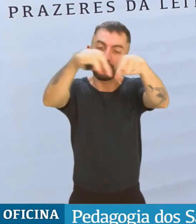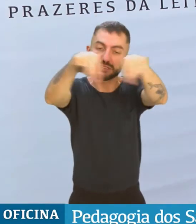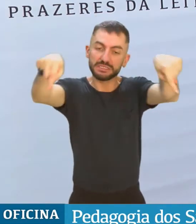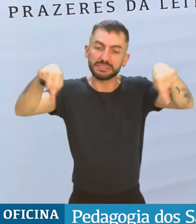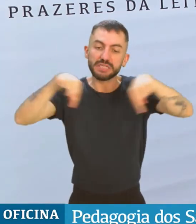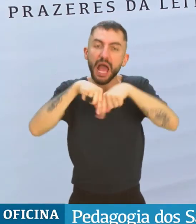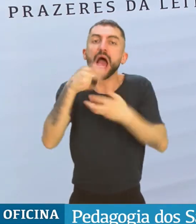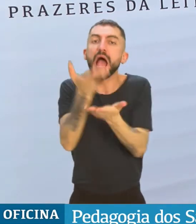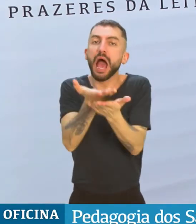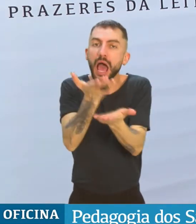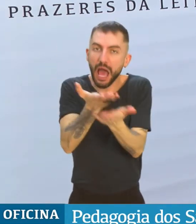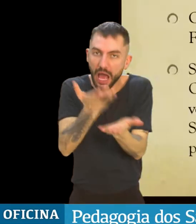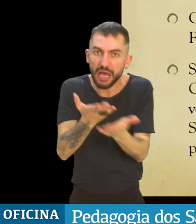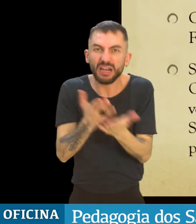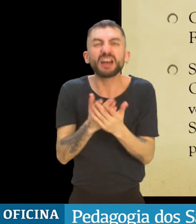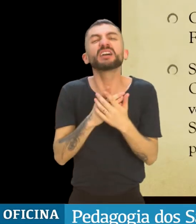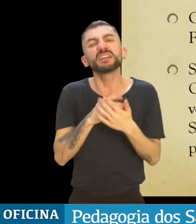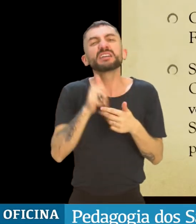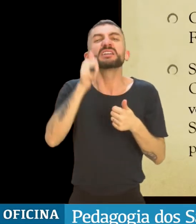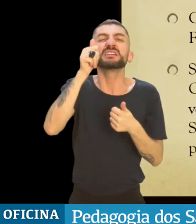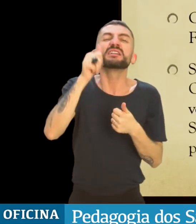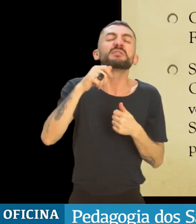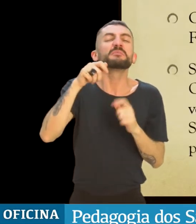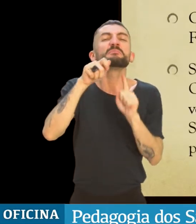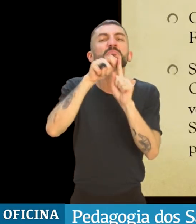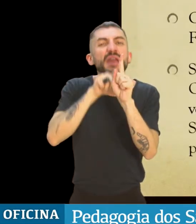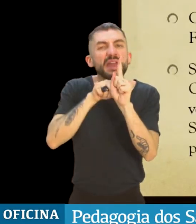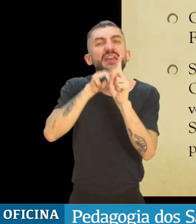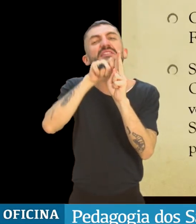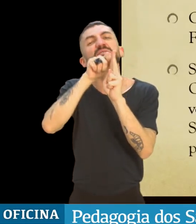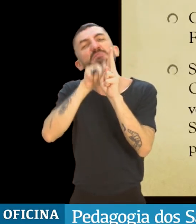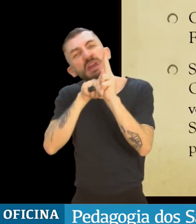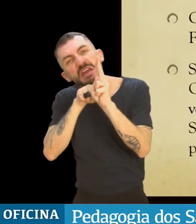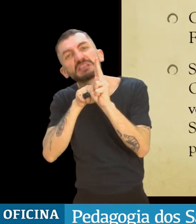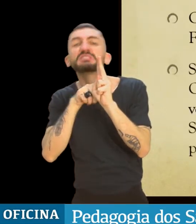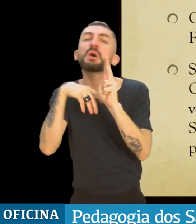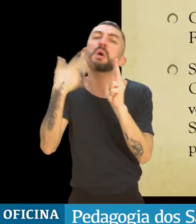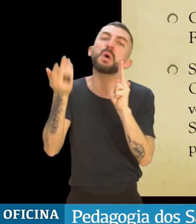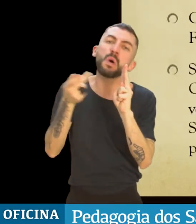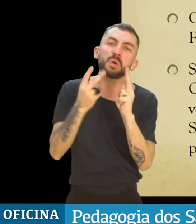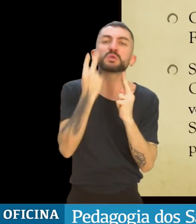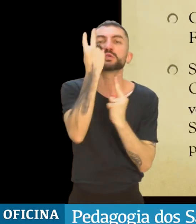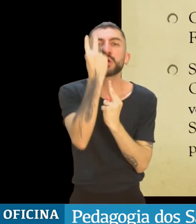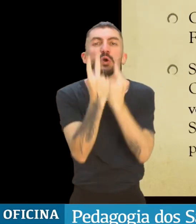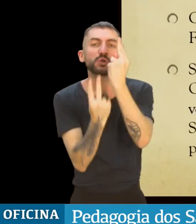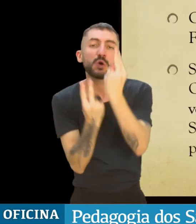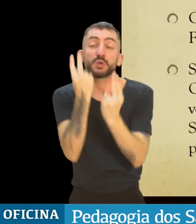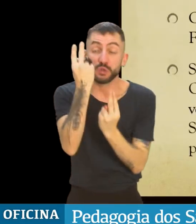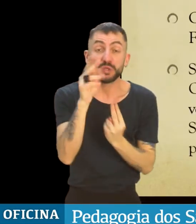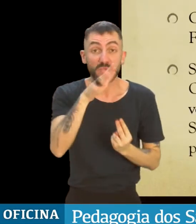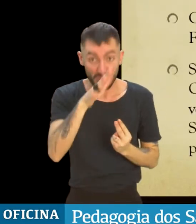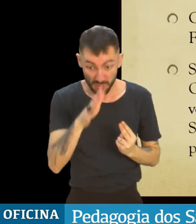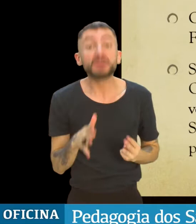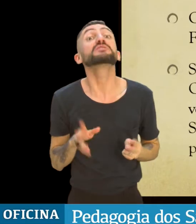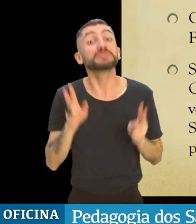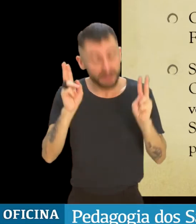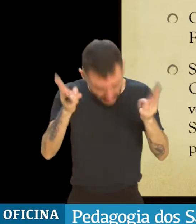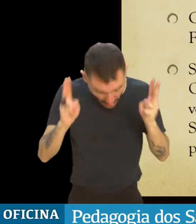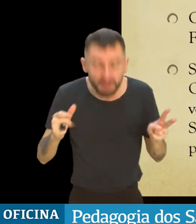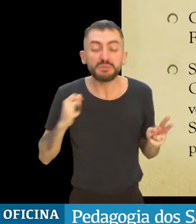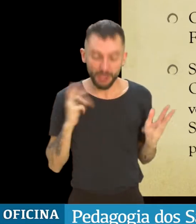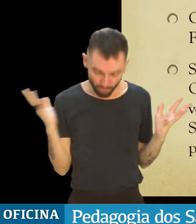vez por mês, uma vez a cada 45 dias, eu fazia essa atividade de mediação de leitura e ela